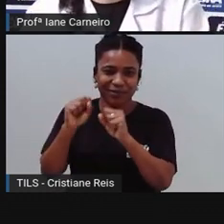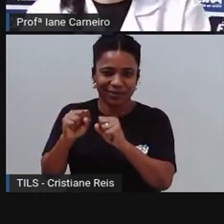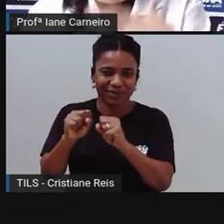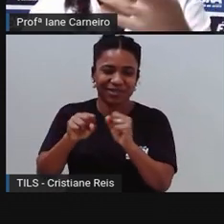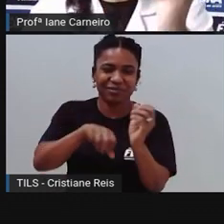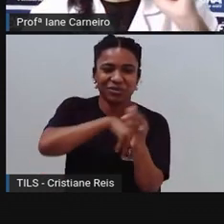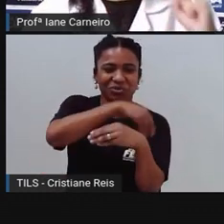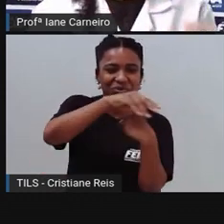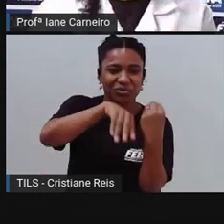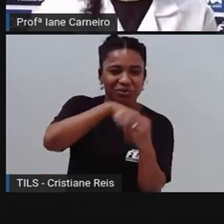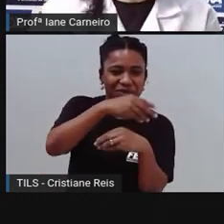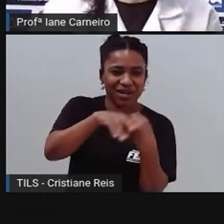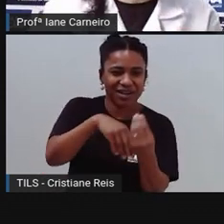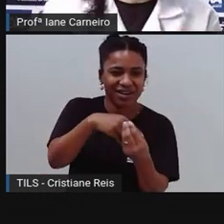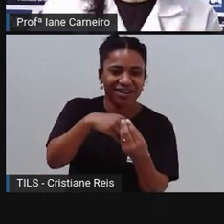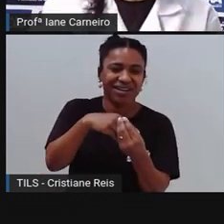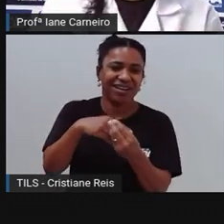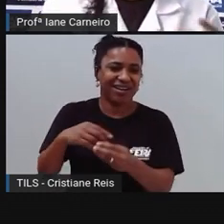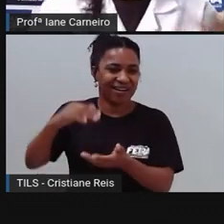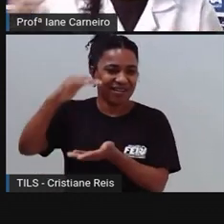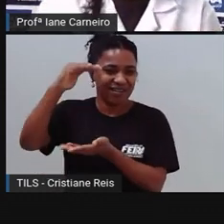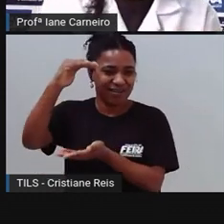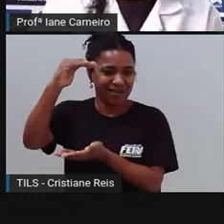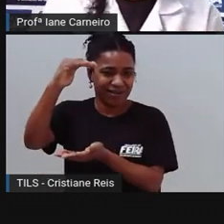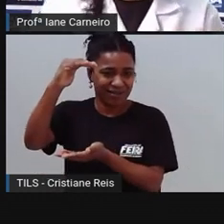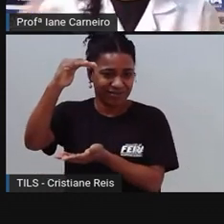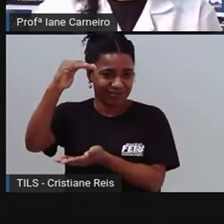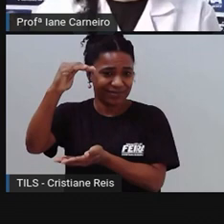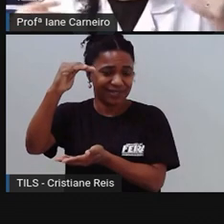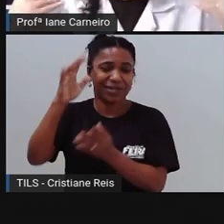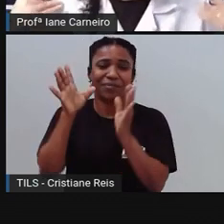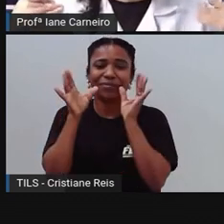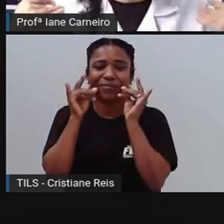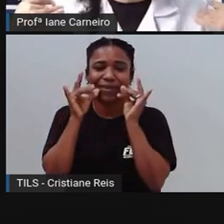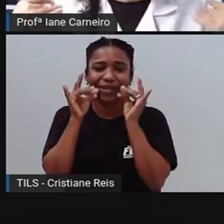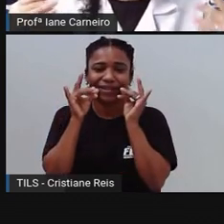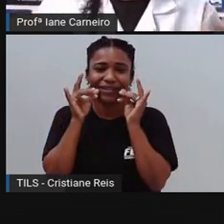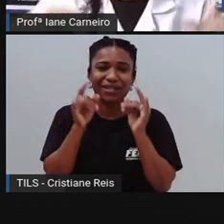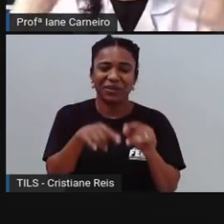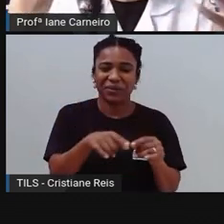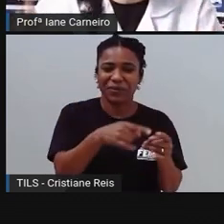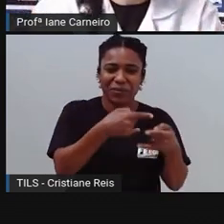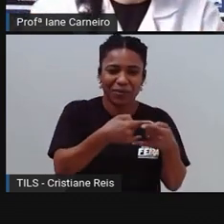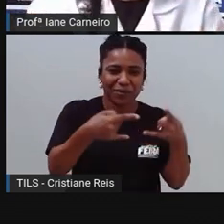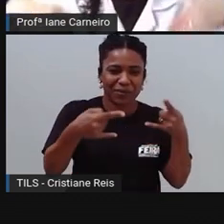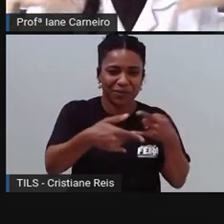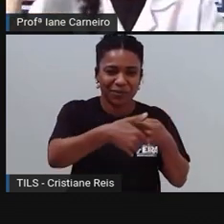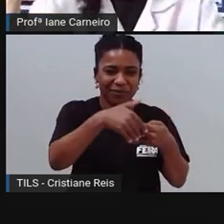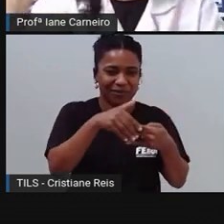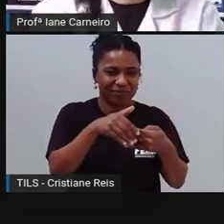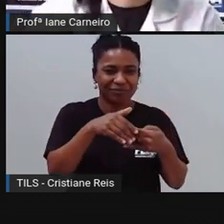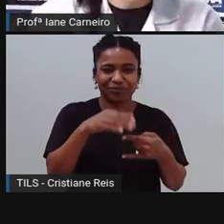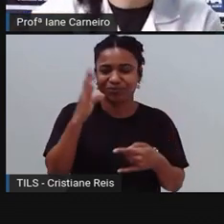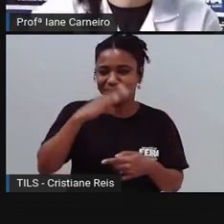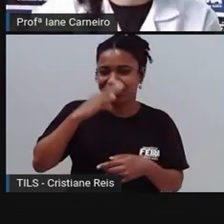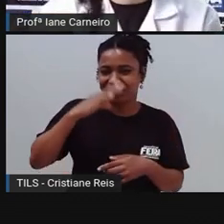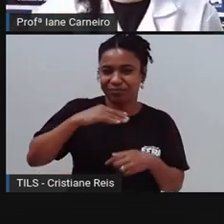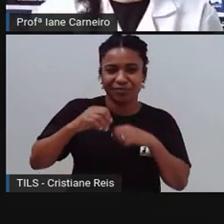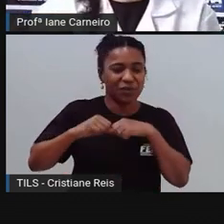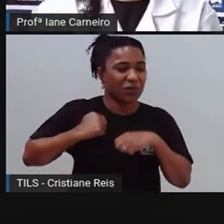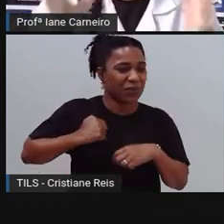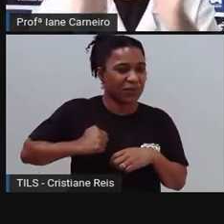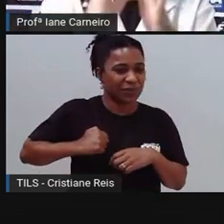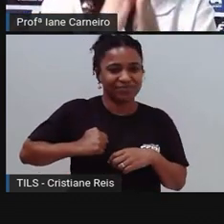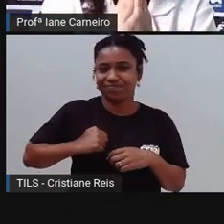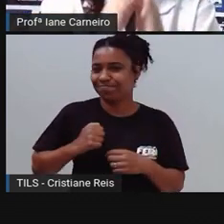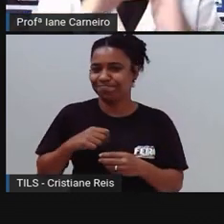do bebê junto aqui com a garrafa PET? Né? Eu não vou conseguir reutilizar a garrafa PET. Eu não vou conseguir reciclar essa garrafa PET